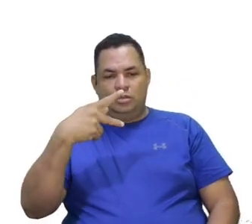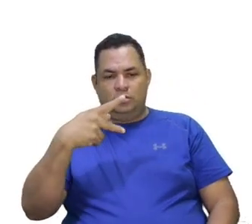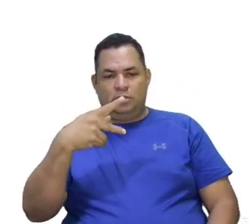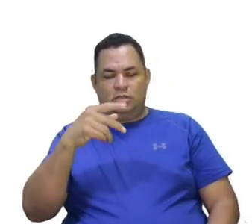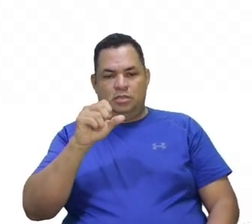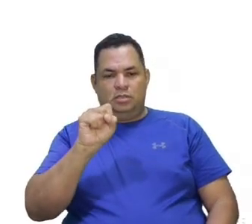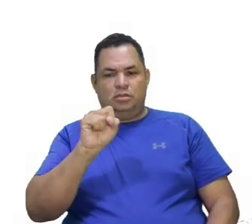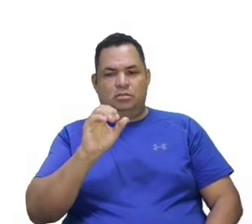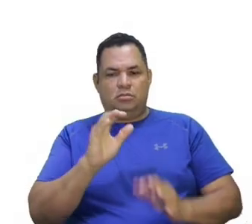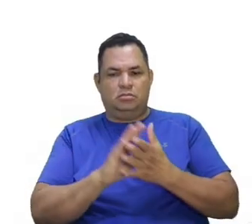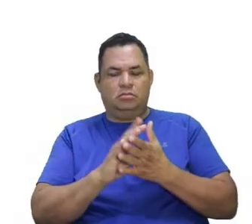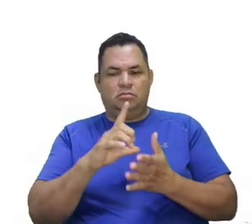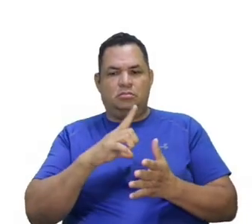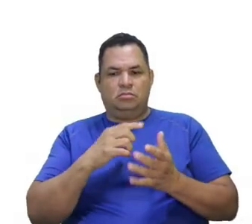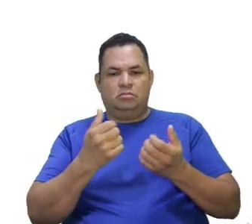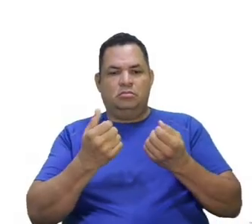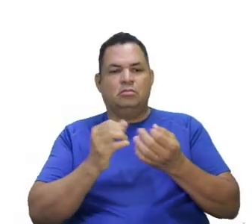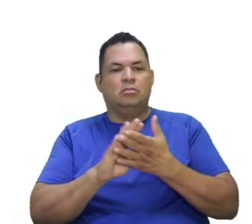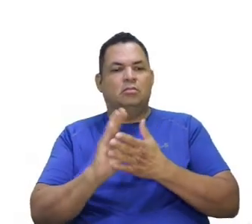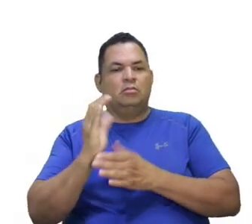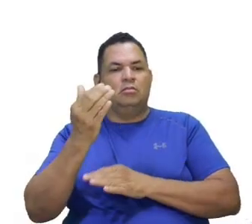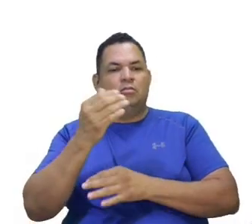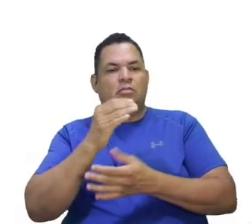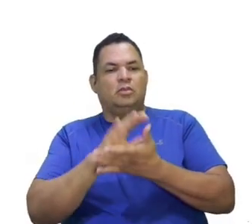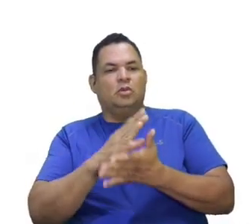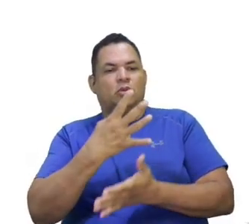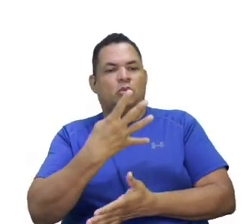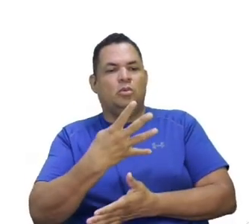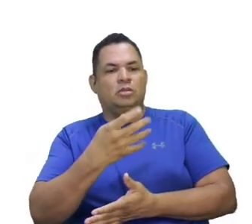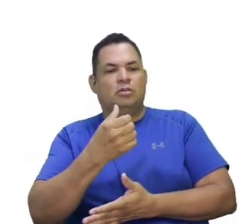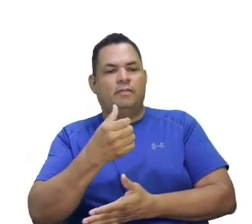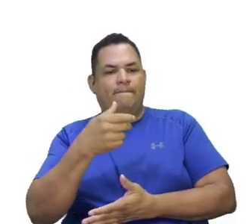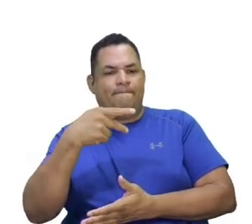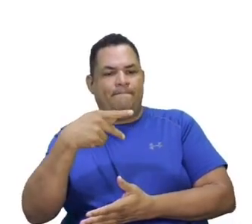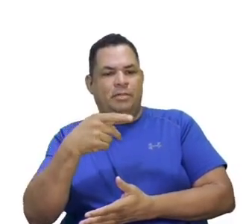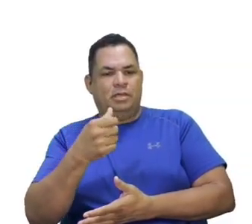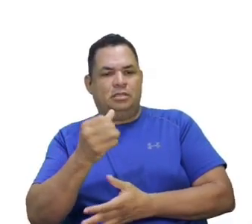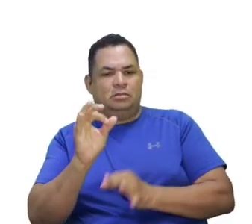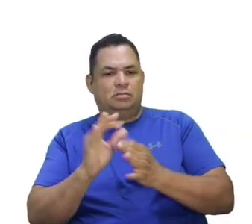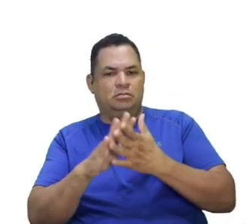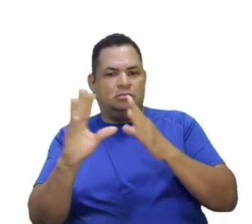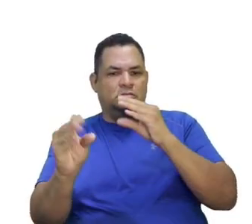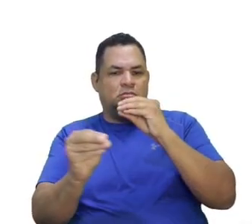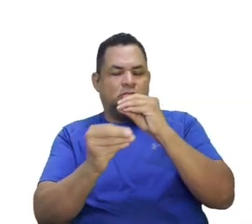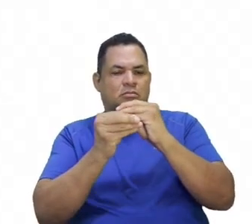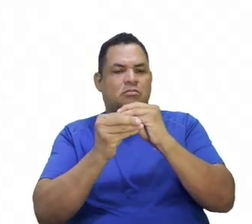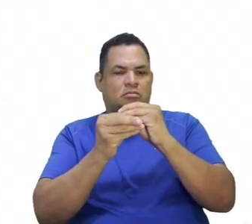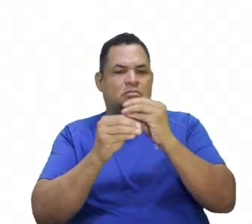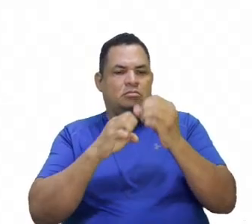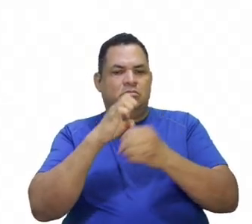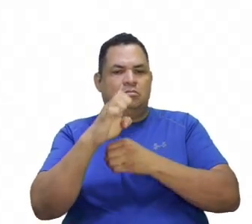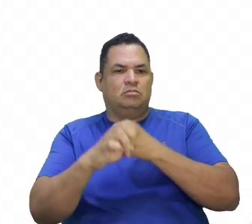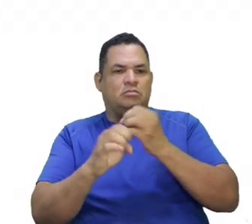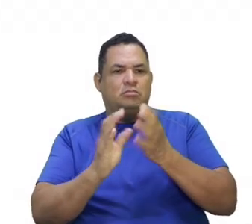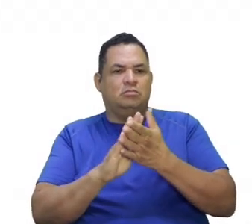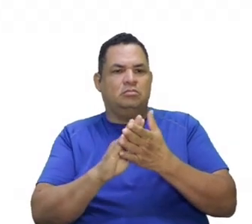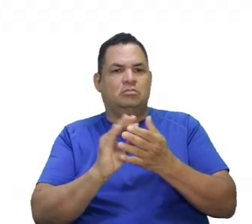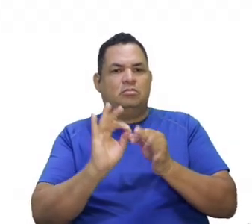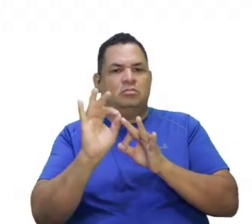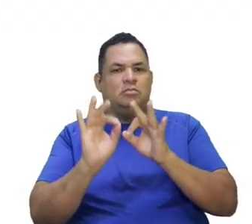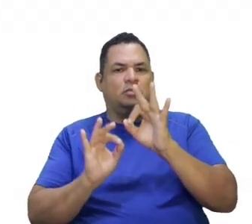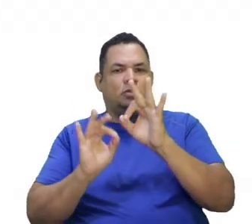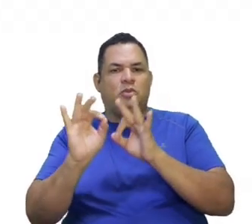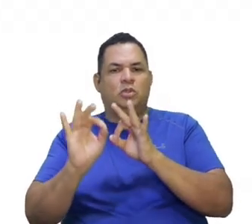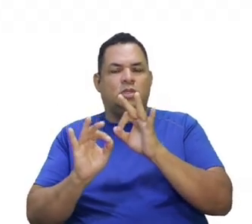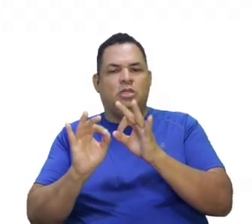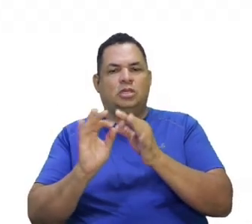ele tem capacidade máxima de 4p6. Então vai ser lá que ele vai ganhar esse elétron. Então a distribuição